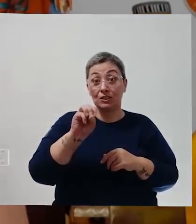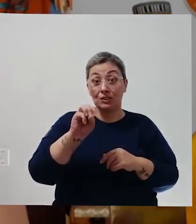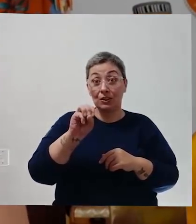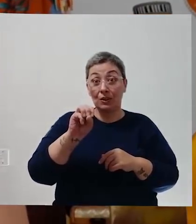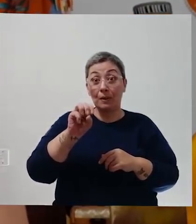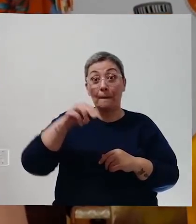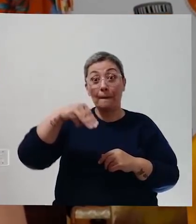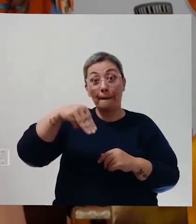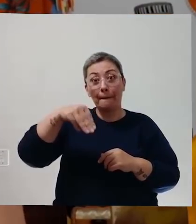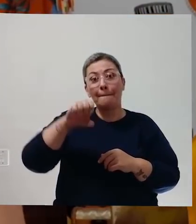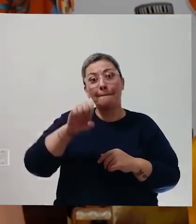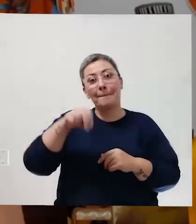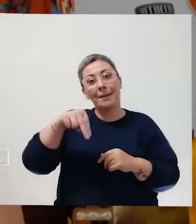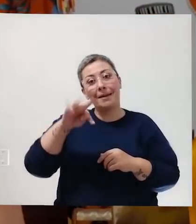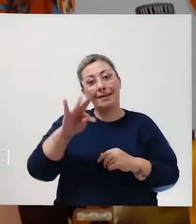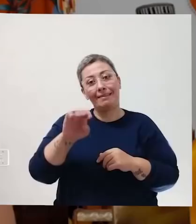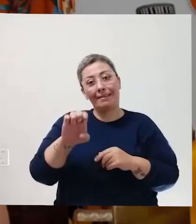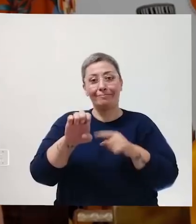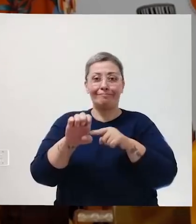Somente.